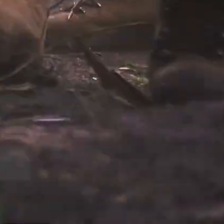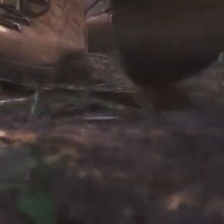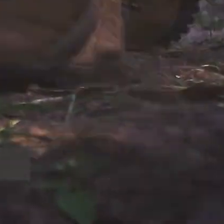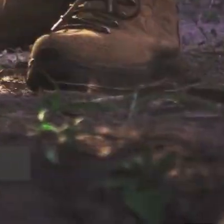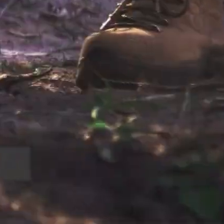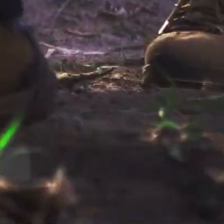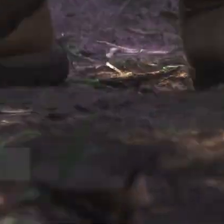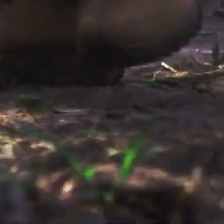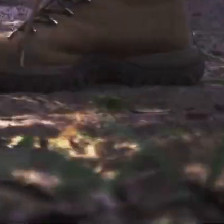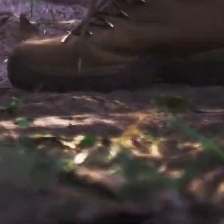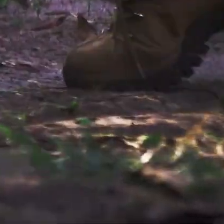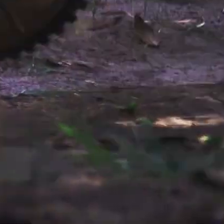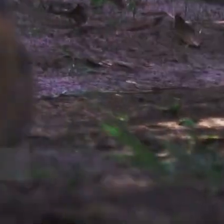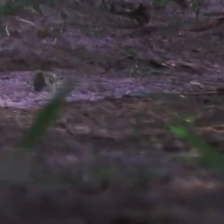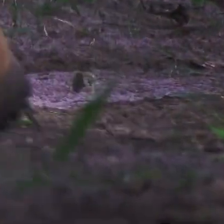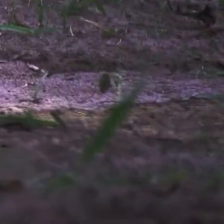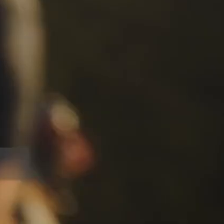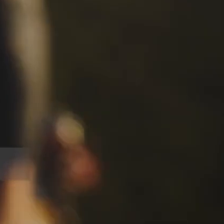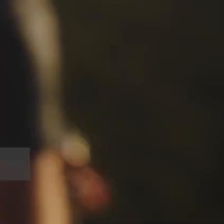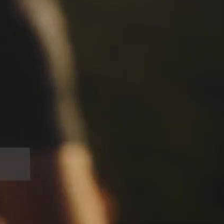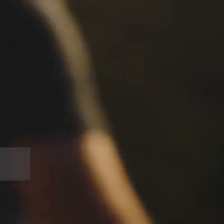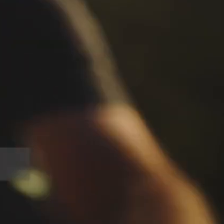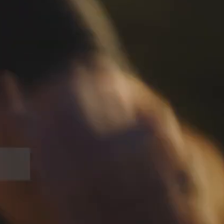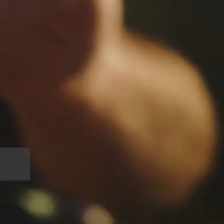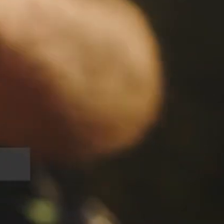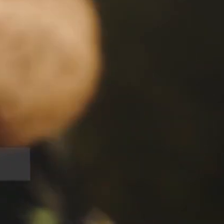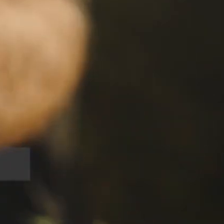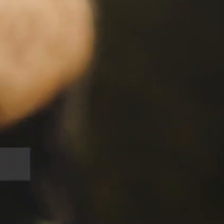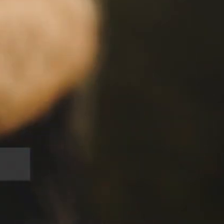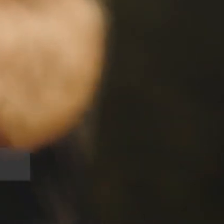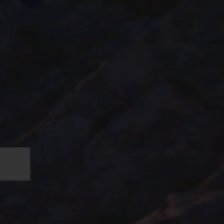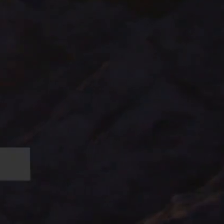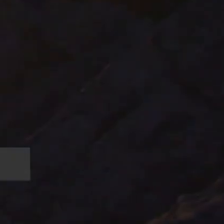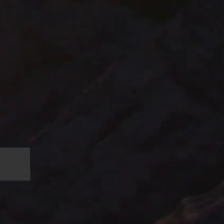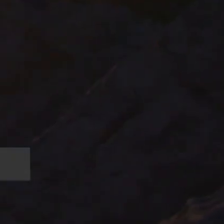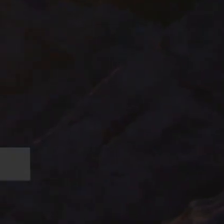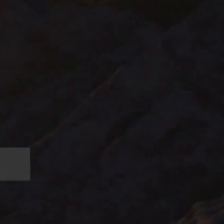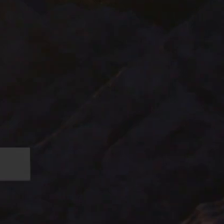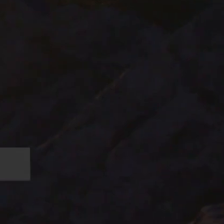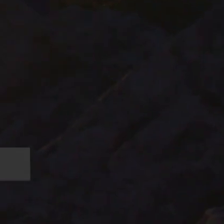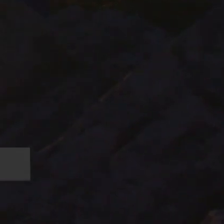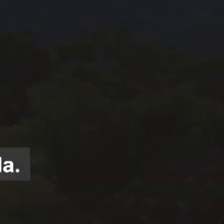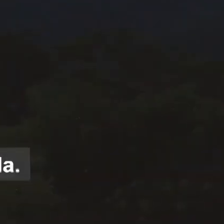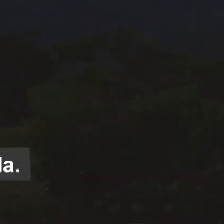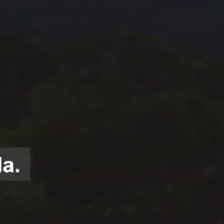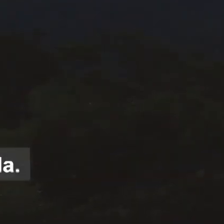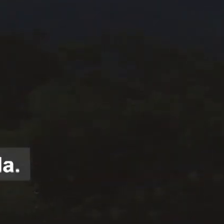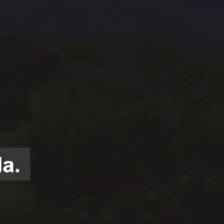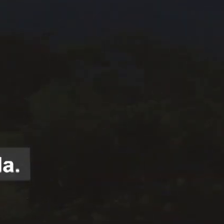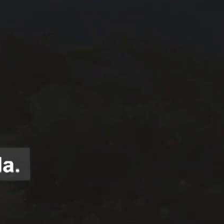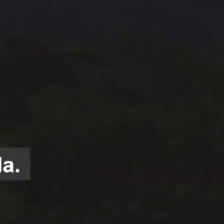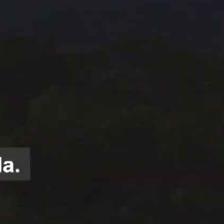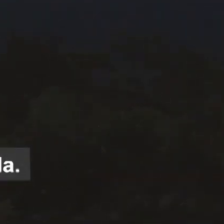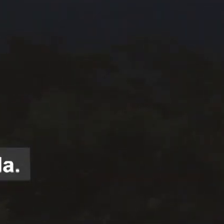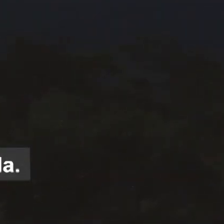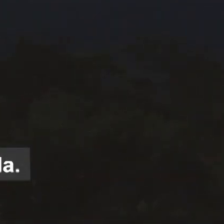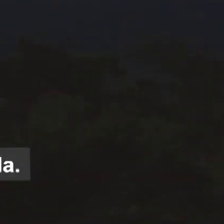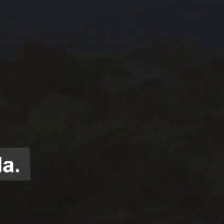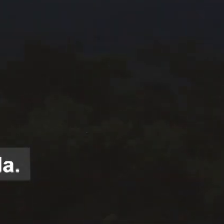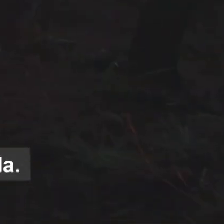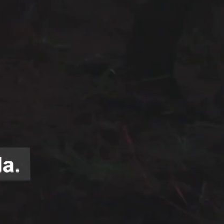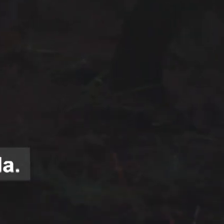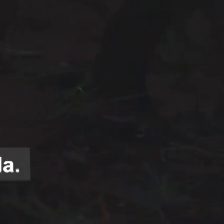O progresso é uma escalada árdua, exige persistência, união de esforços, algumas pausas para